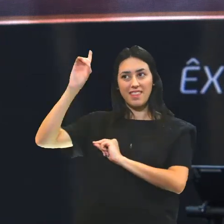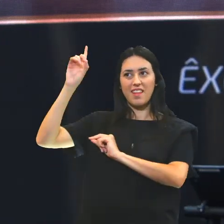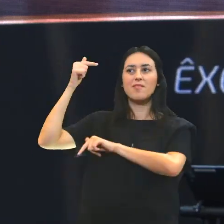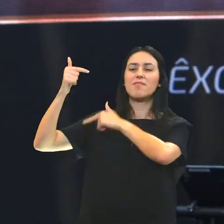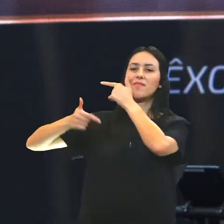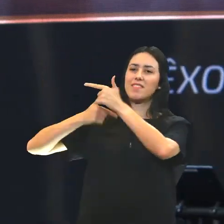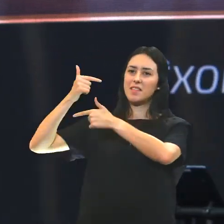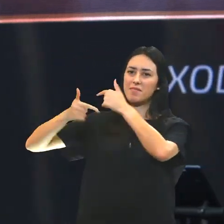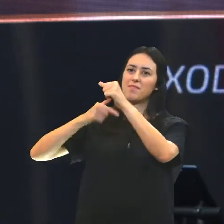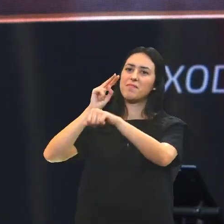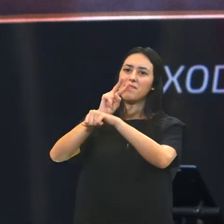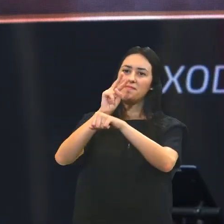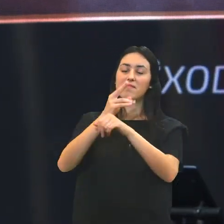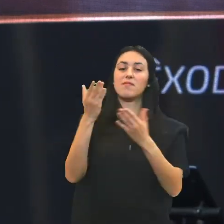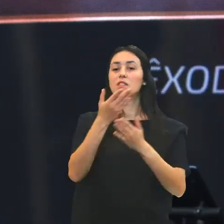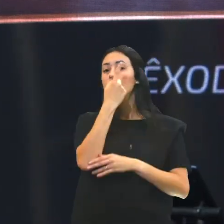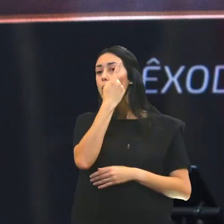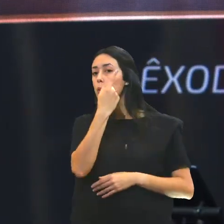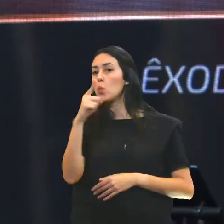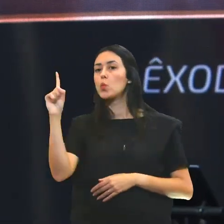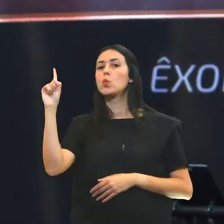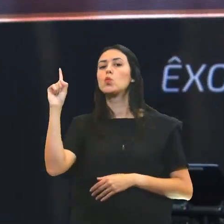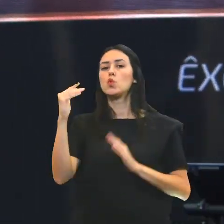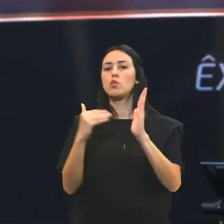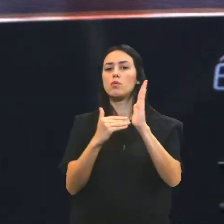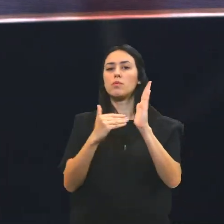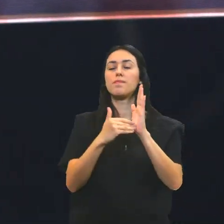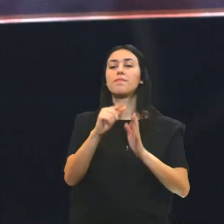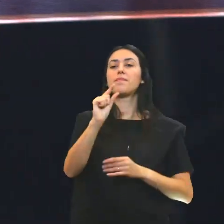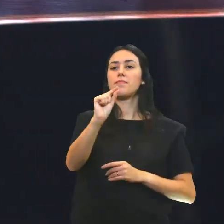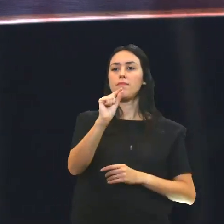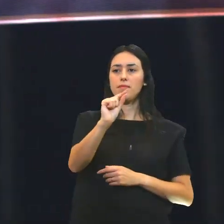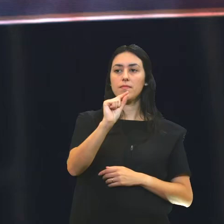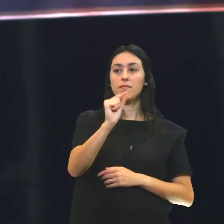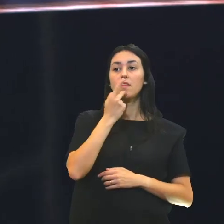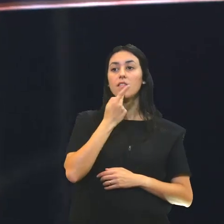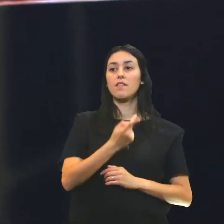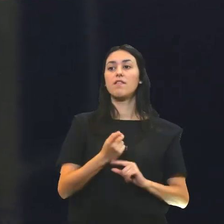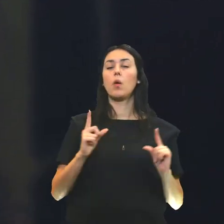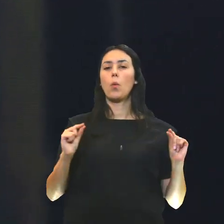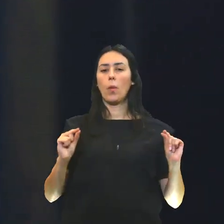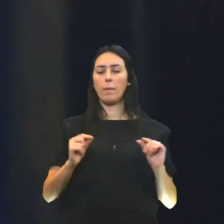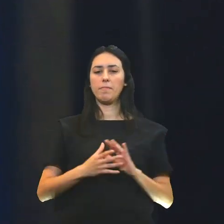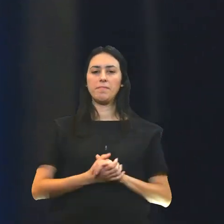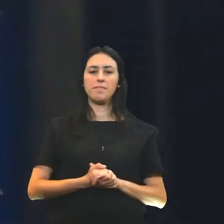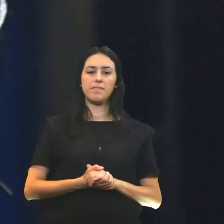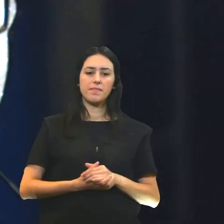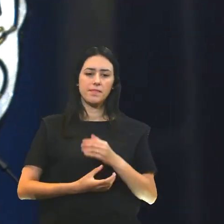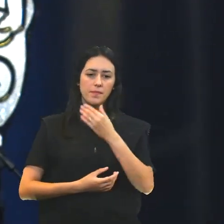leva agora para o último princípio. Sabe por quê? Porque o último princípio vai dizer o seguinte: